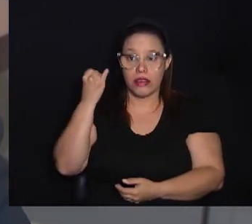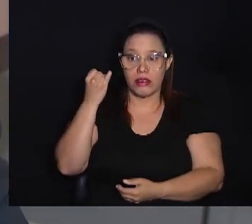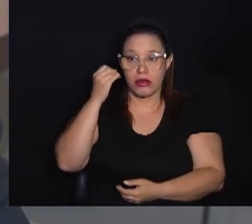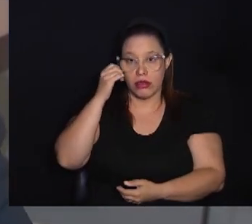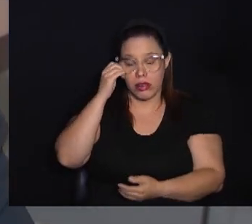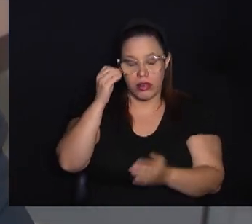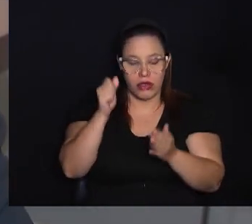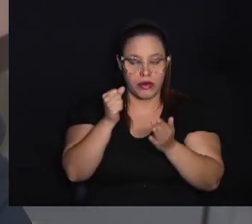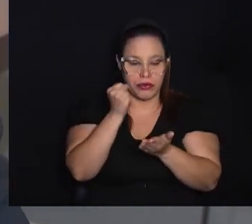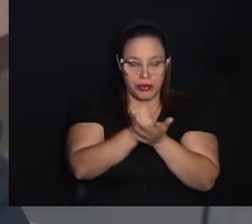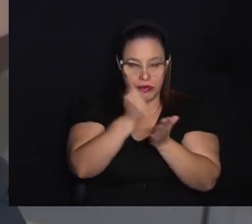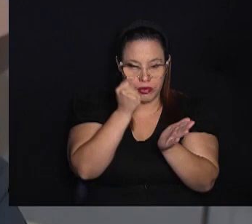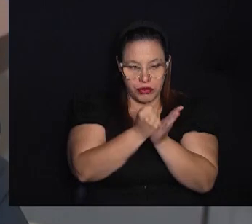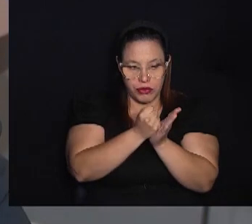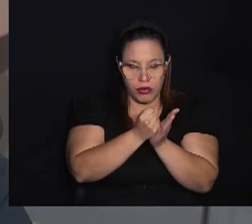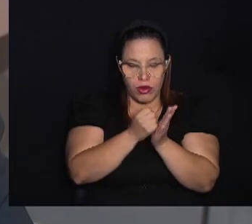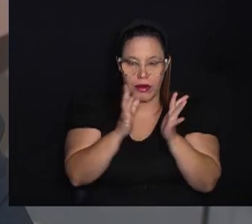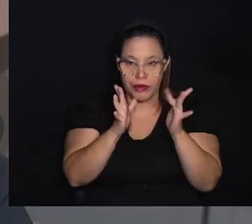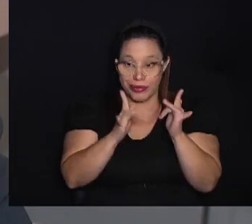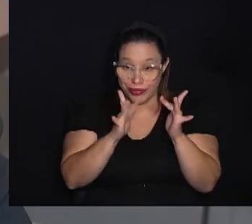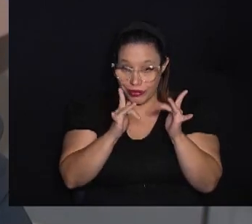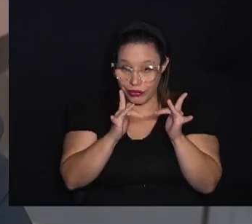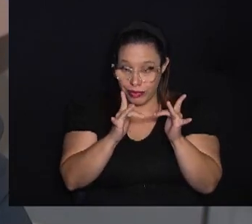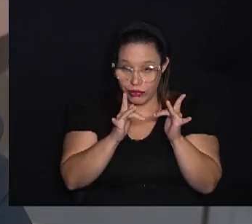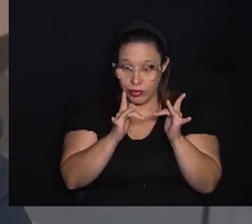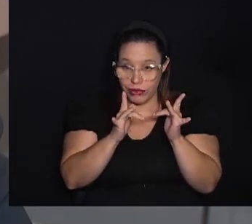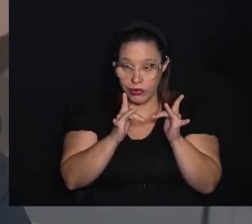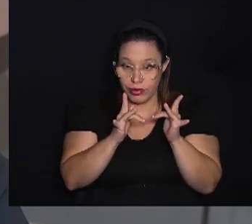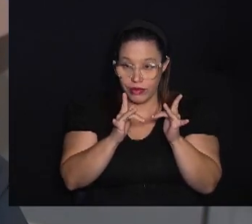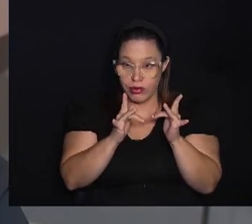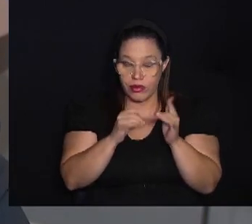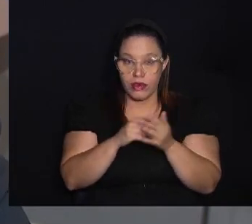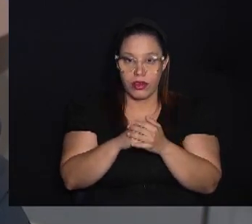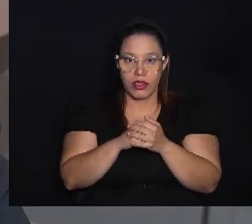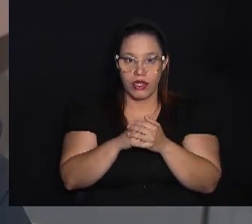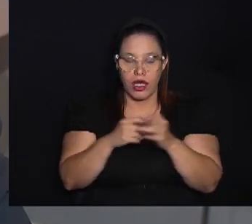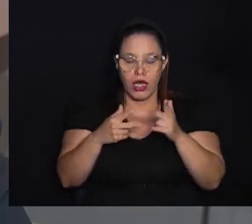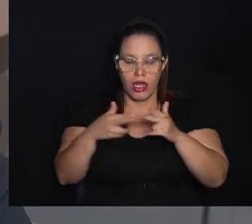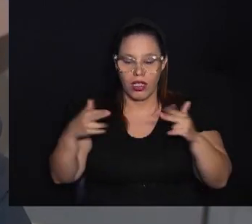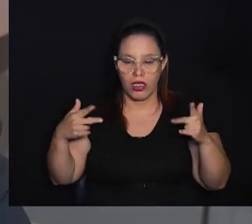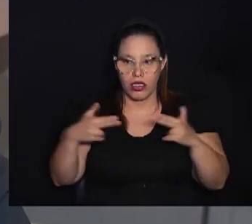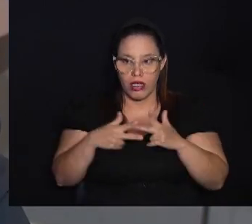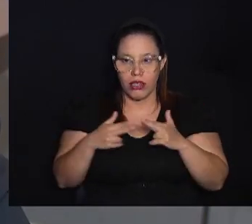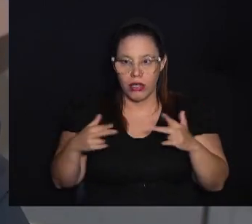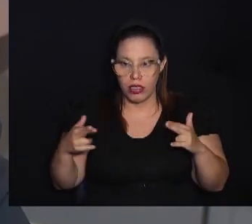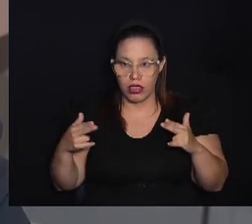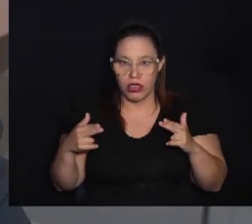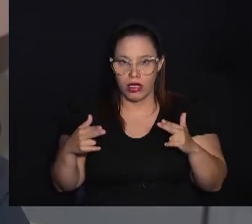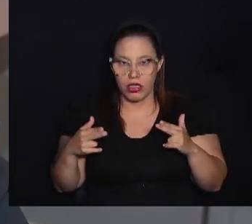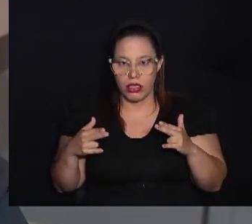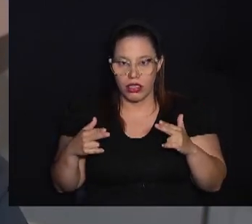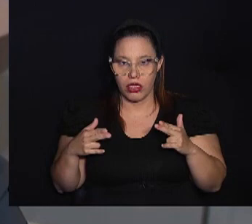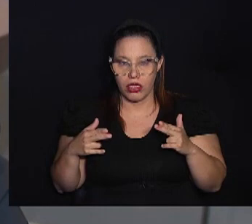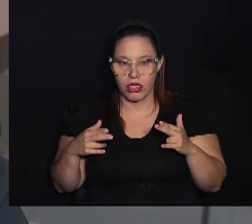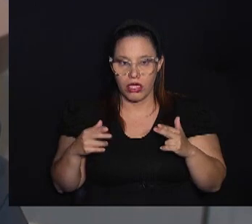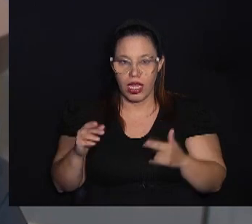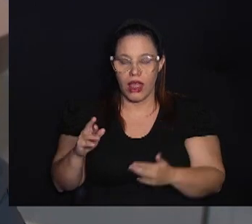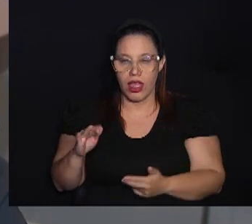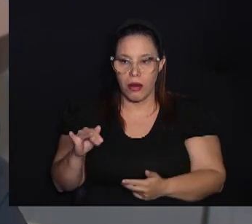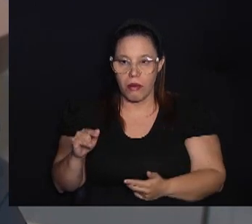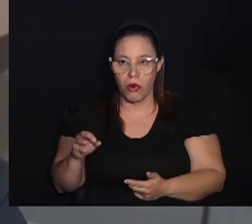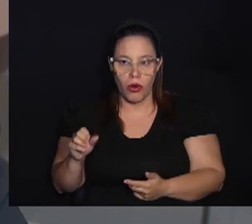contrato de namoro entra justamente para que se diferencie, em termos temporais,